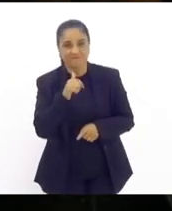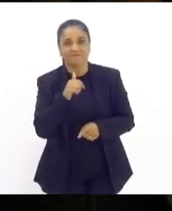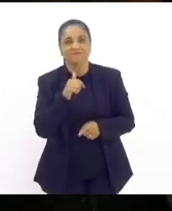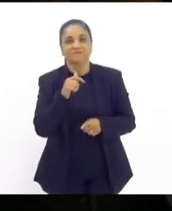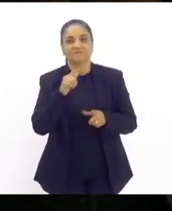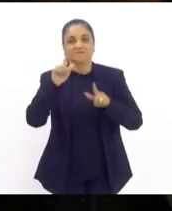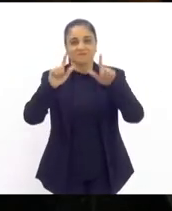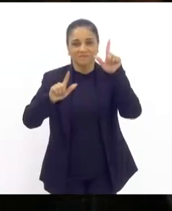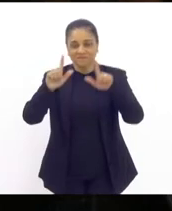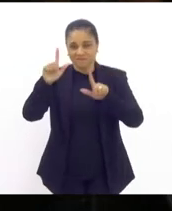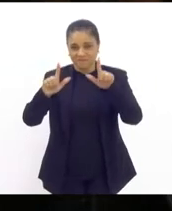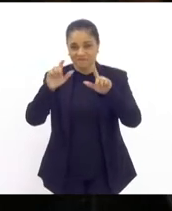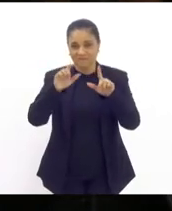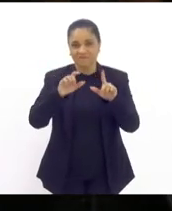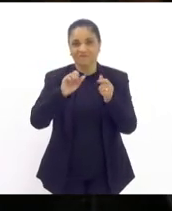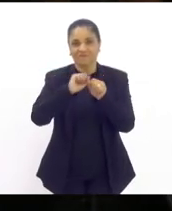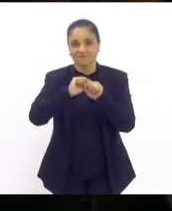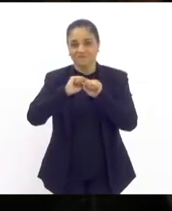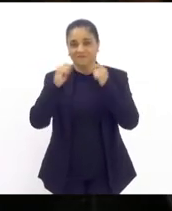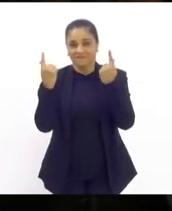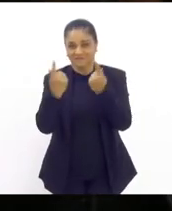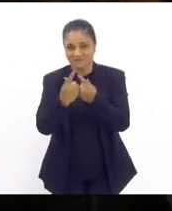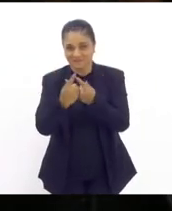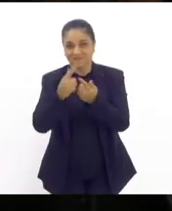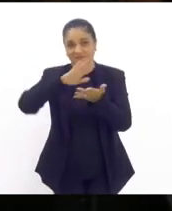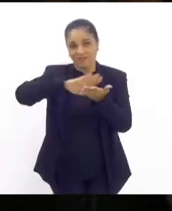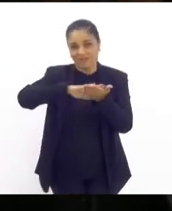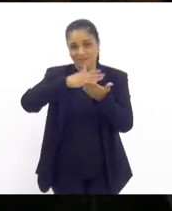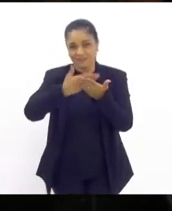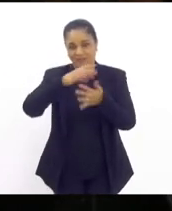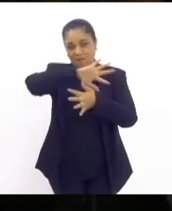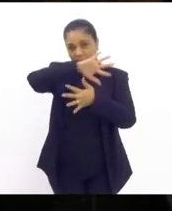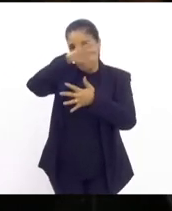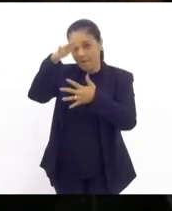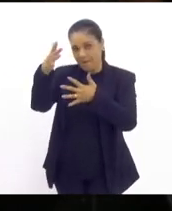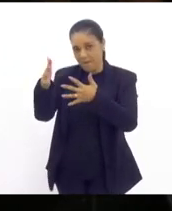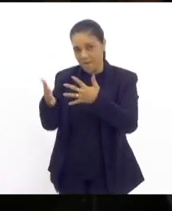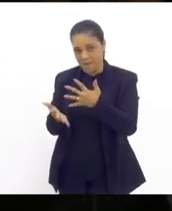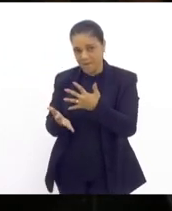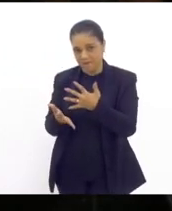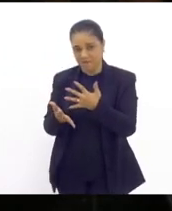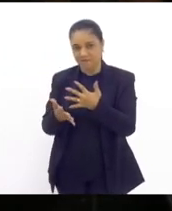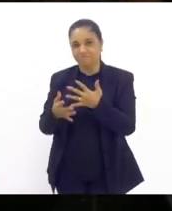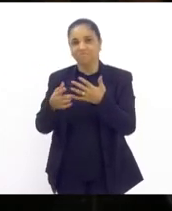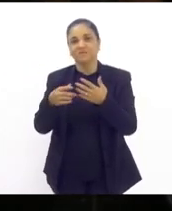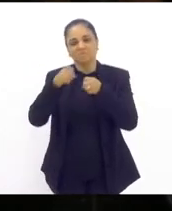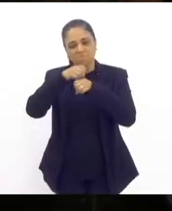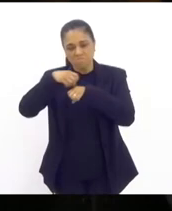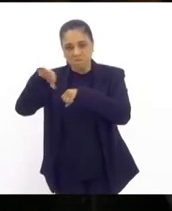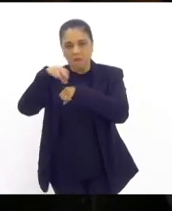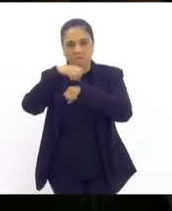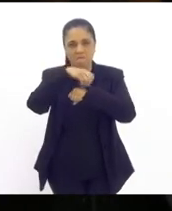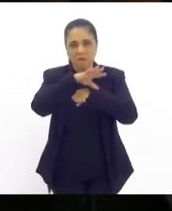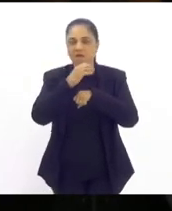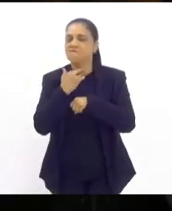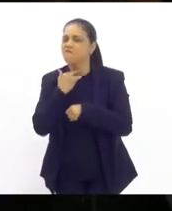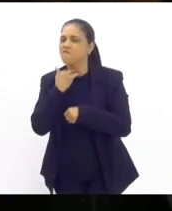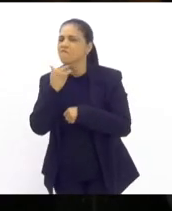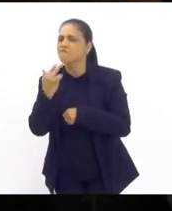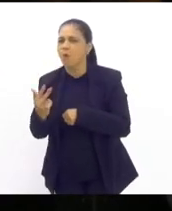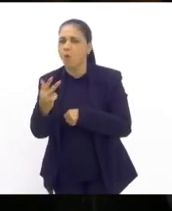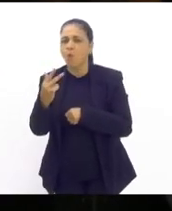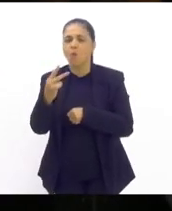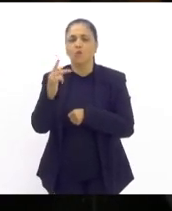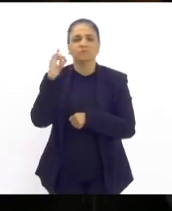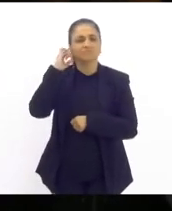da TV alerj senhora intérprete da linguagem de libras que leva a nossa voz aos